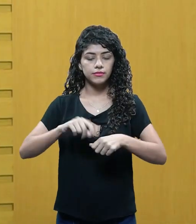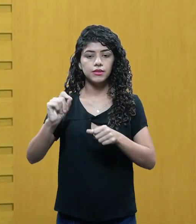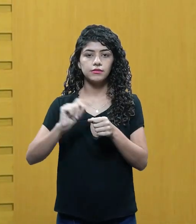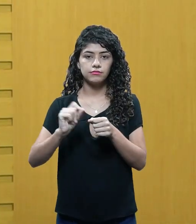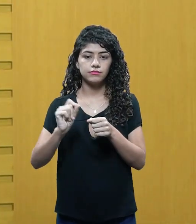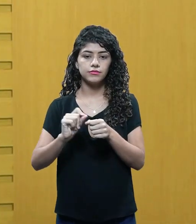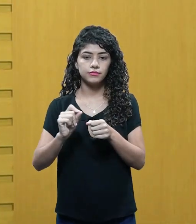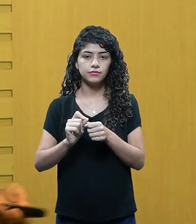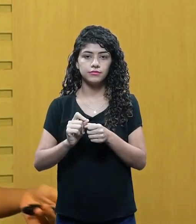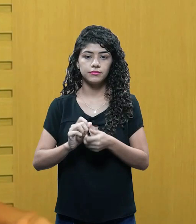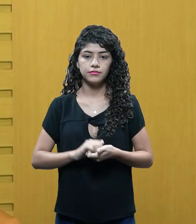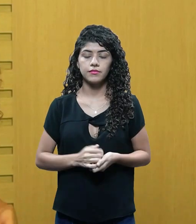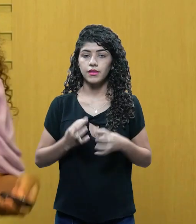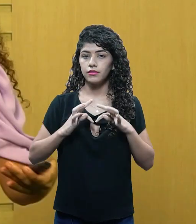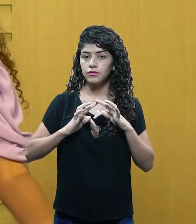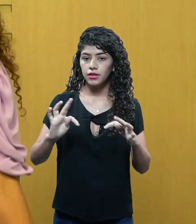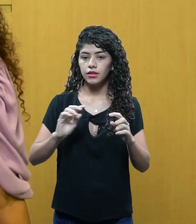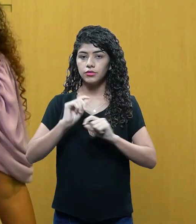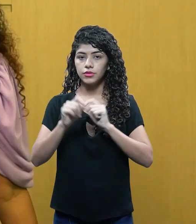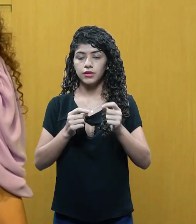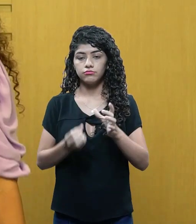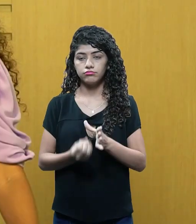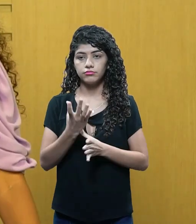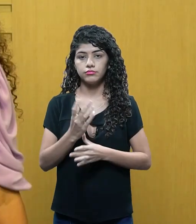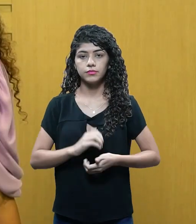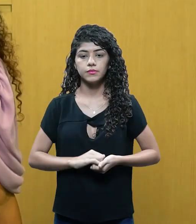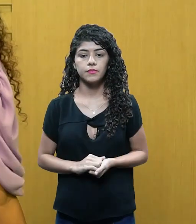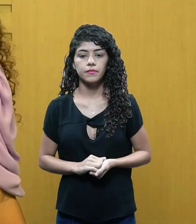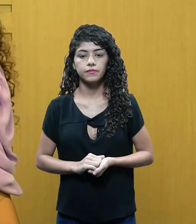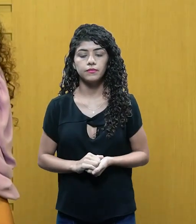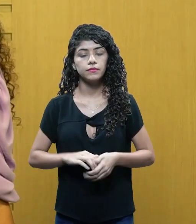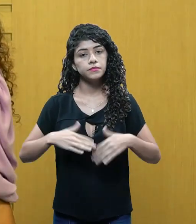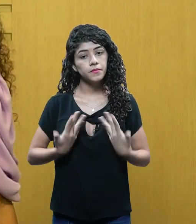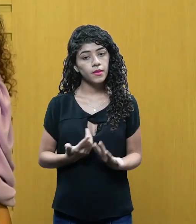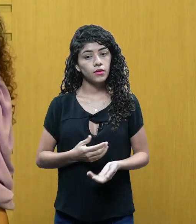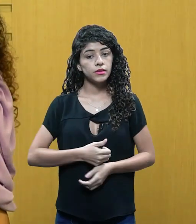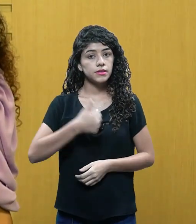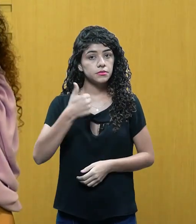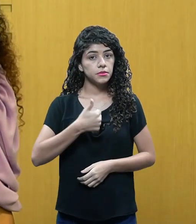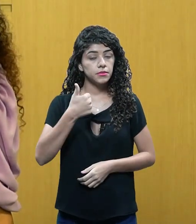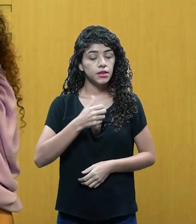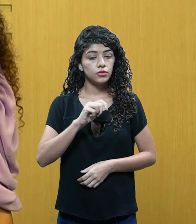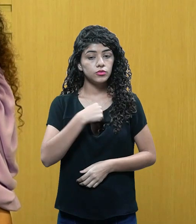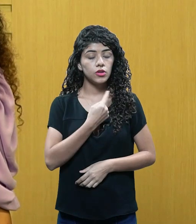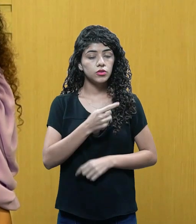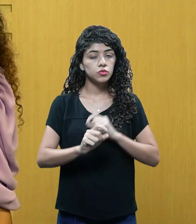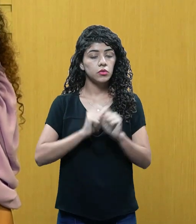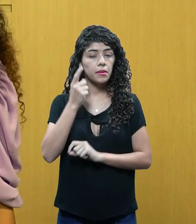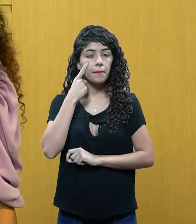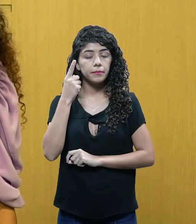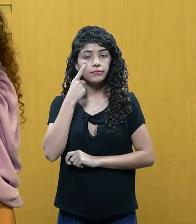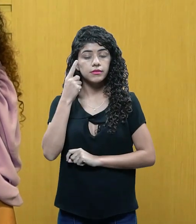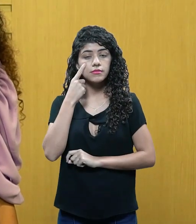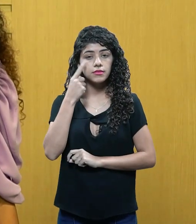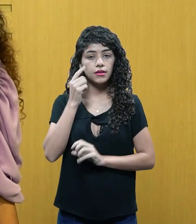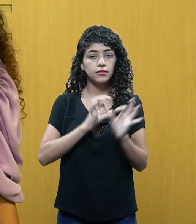precisam desse guia técnico para produção. Então, nesse primeiro módulo, a gente vai